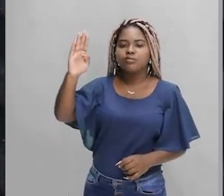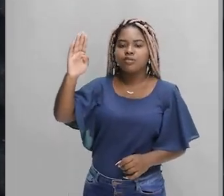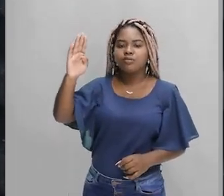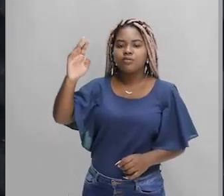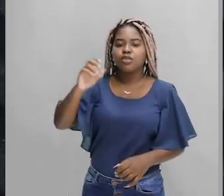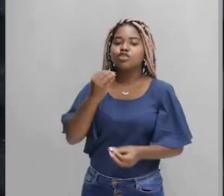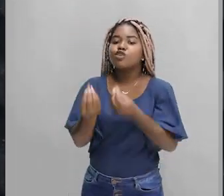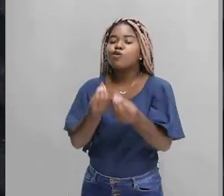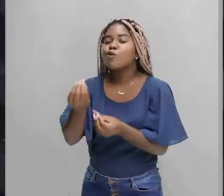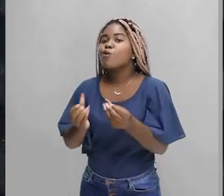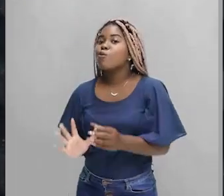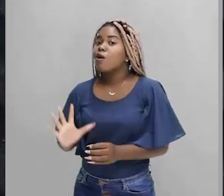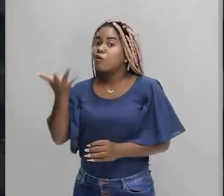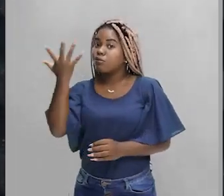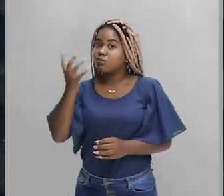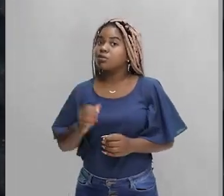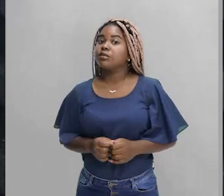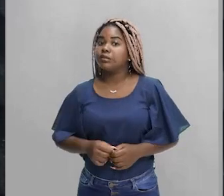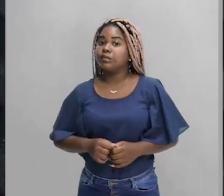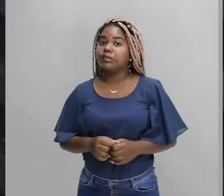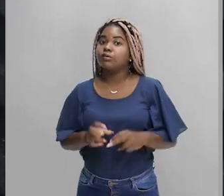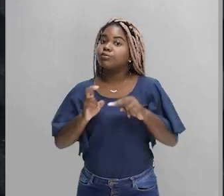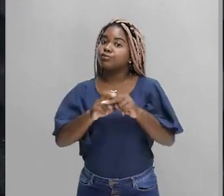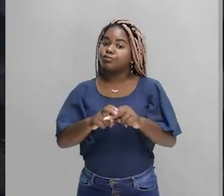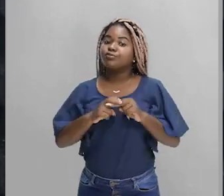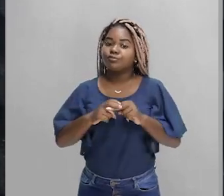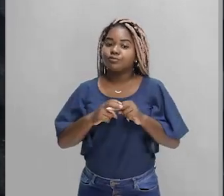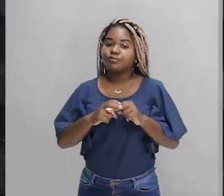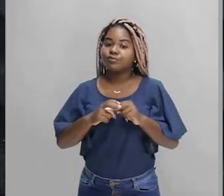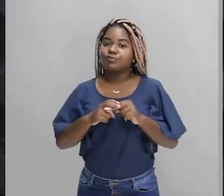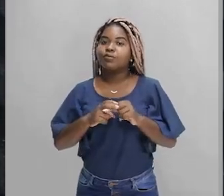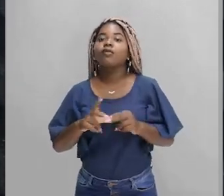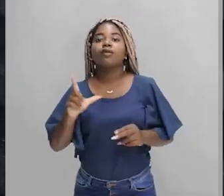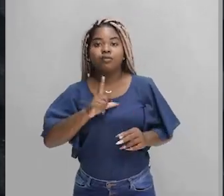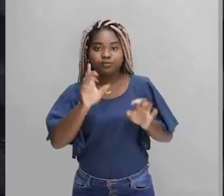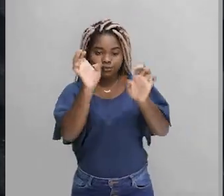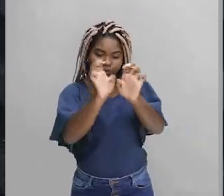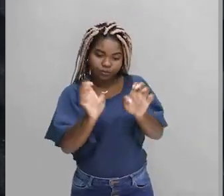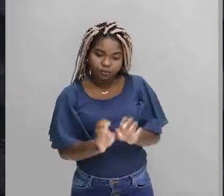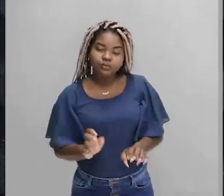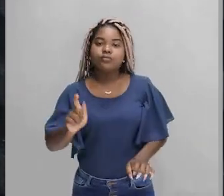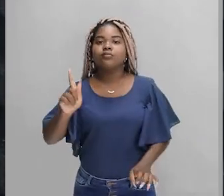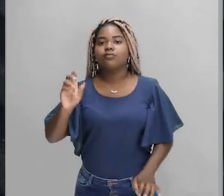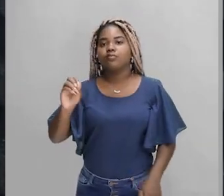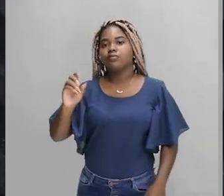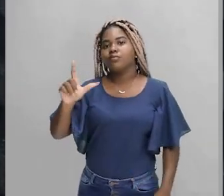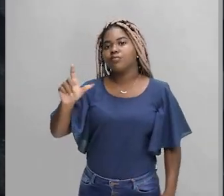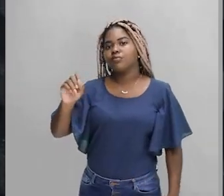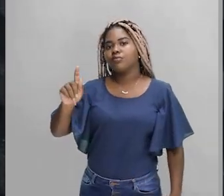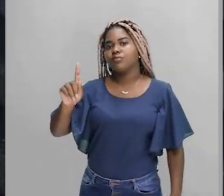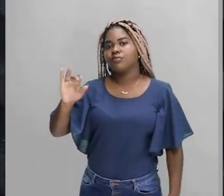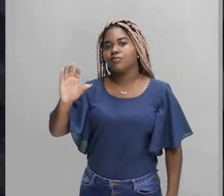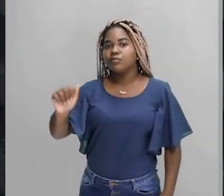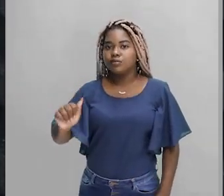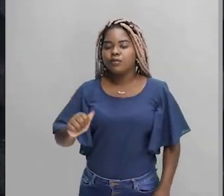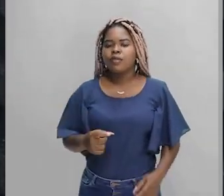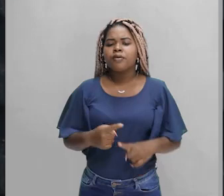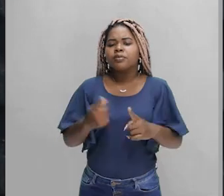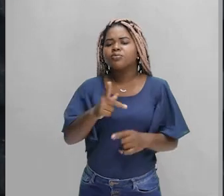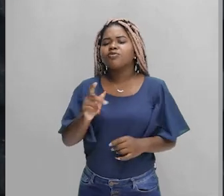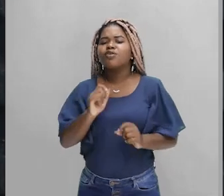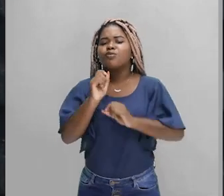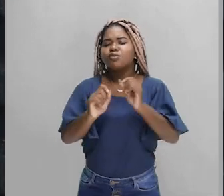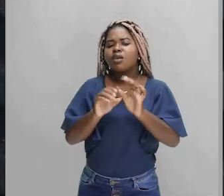nesse aspecto que surgem aí as estruturas geológicas. Então, Marcos, o que é essa estrutura geológica? Tá?